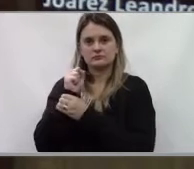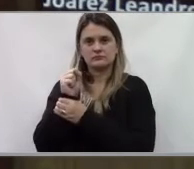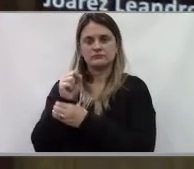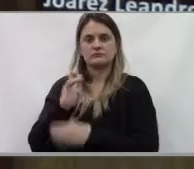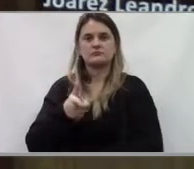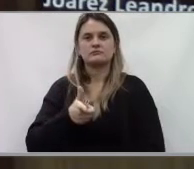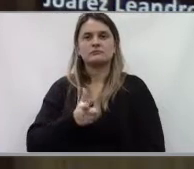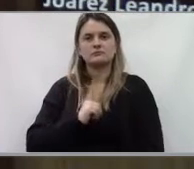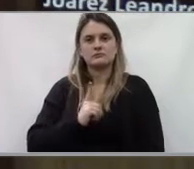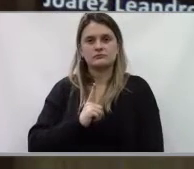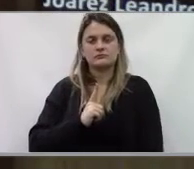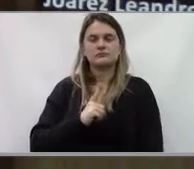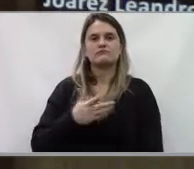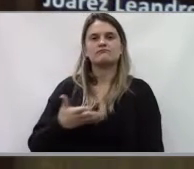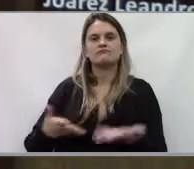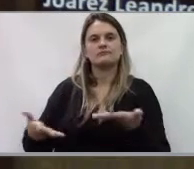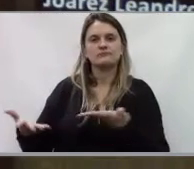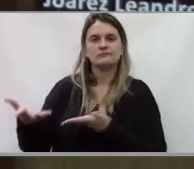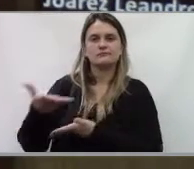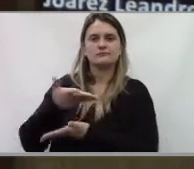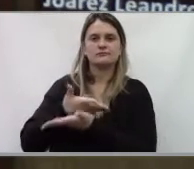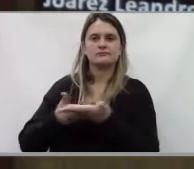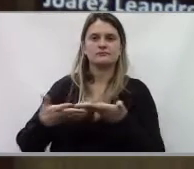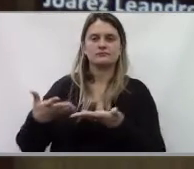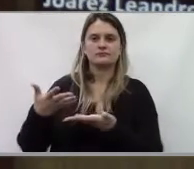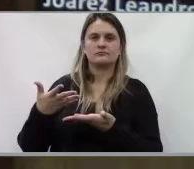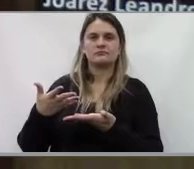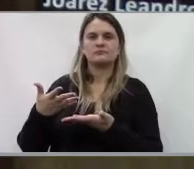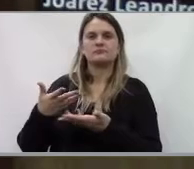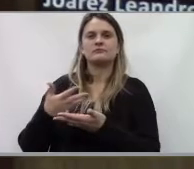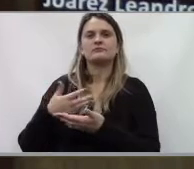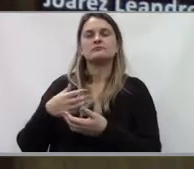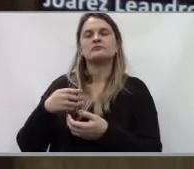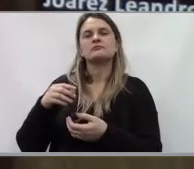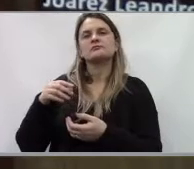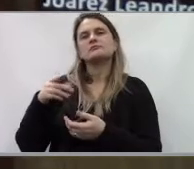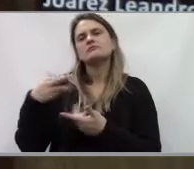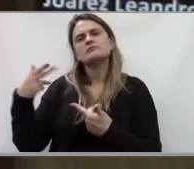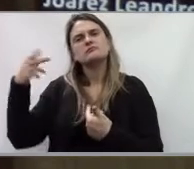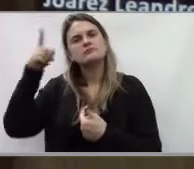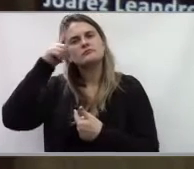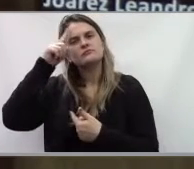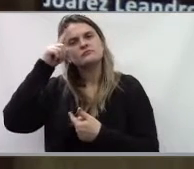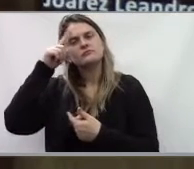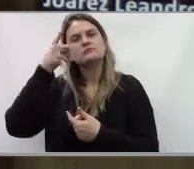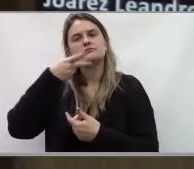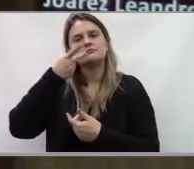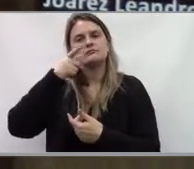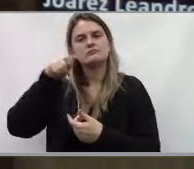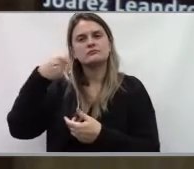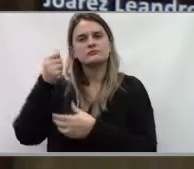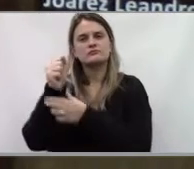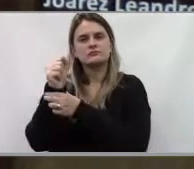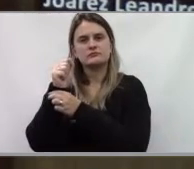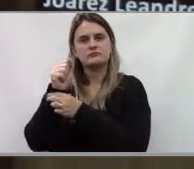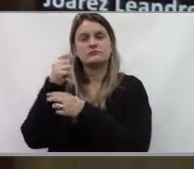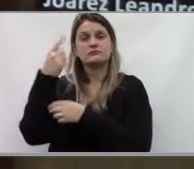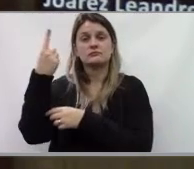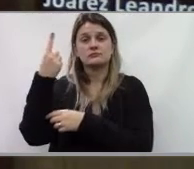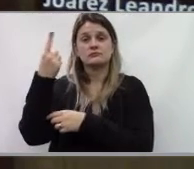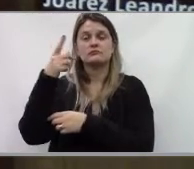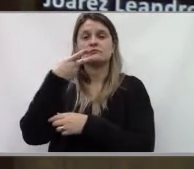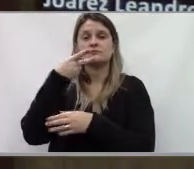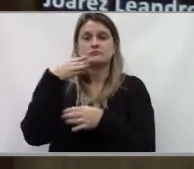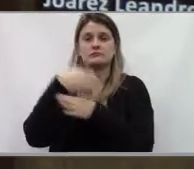O Conselho de Segurança ele tem se envolvido em bastantes situações atinentes à segurança. Uma delas